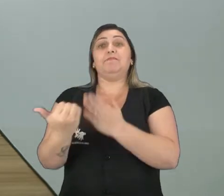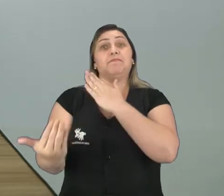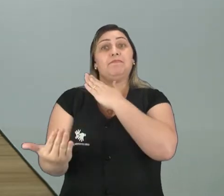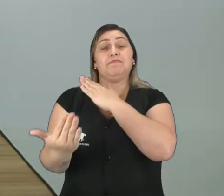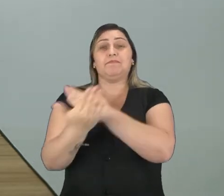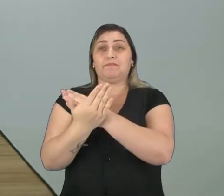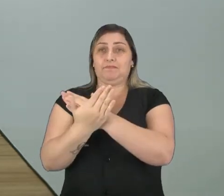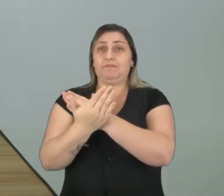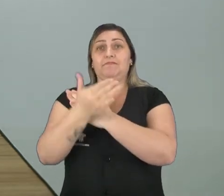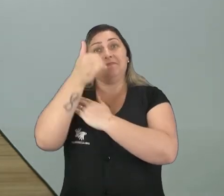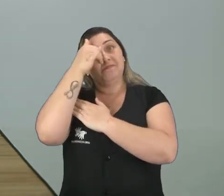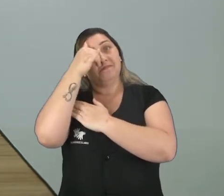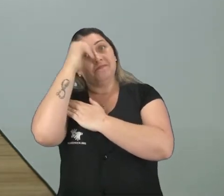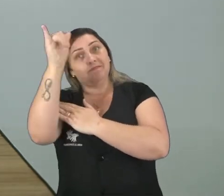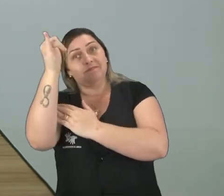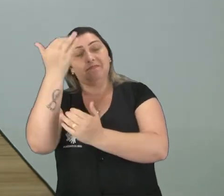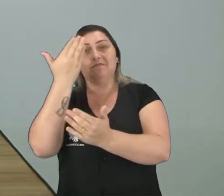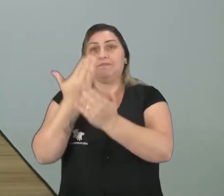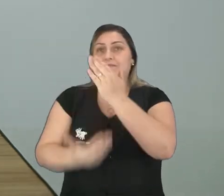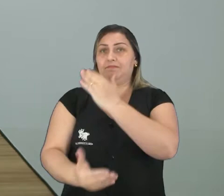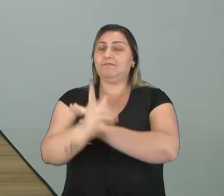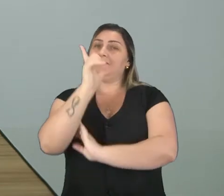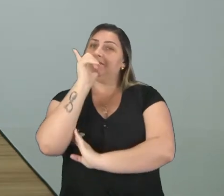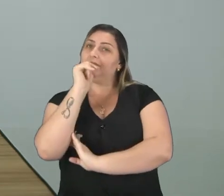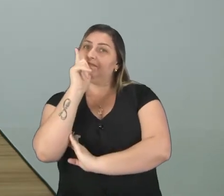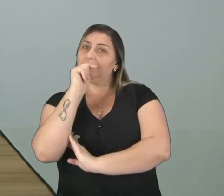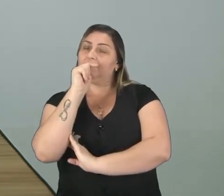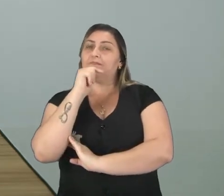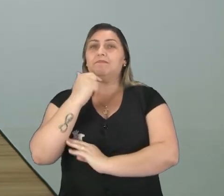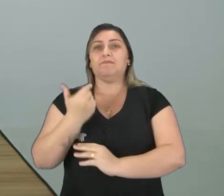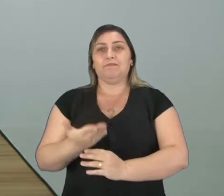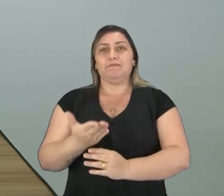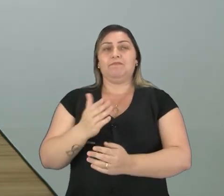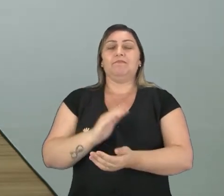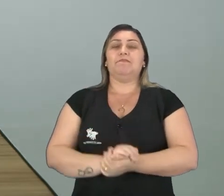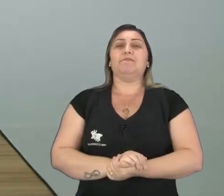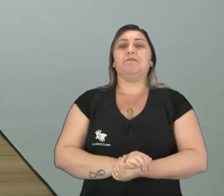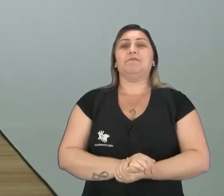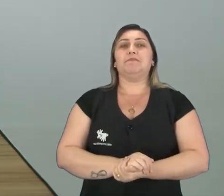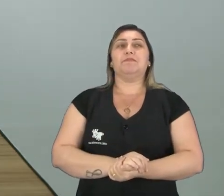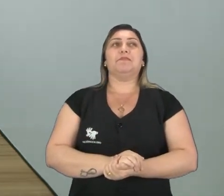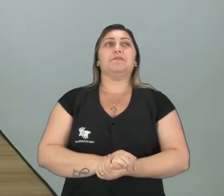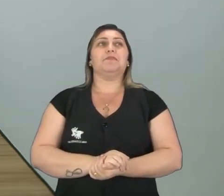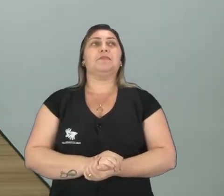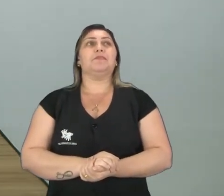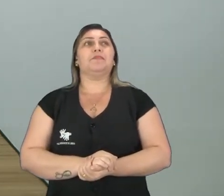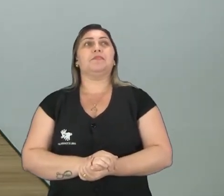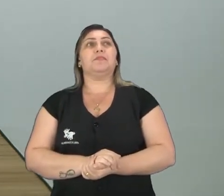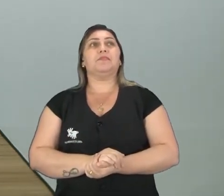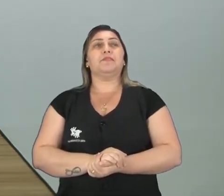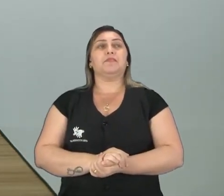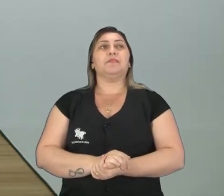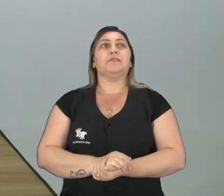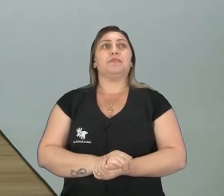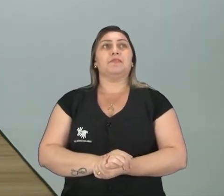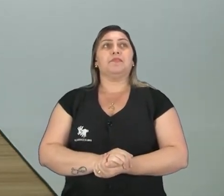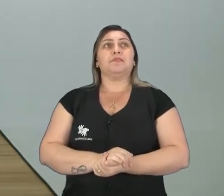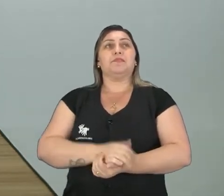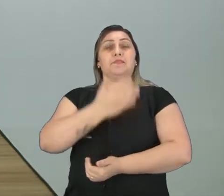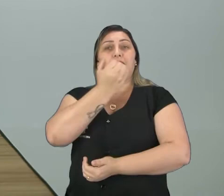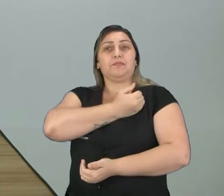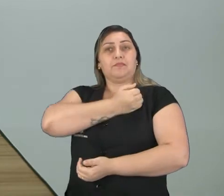que vão nos ajudar a não desperdiçar a água. Muito bem. Agora vamos